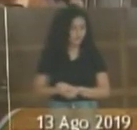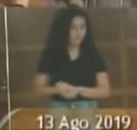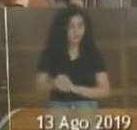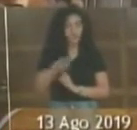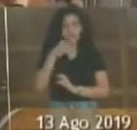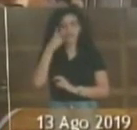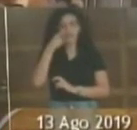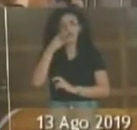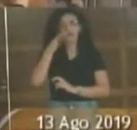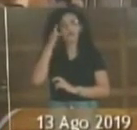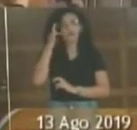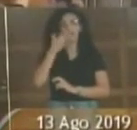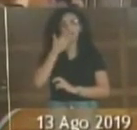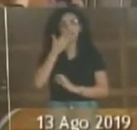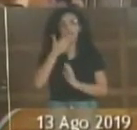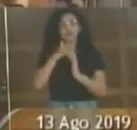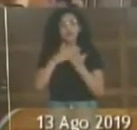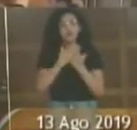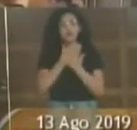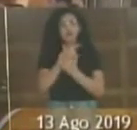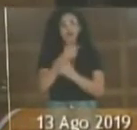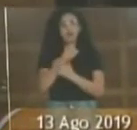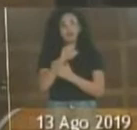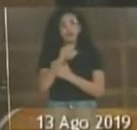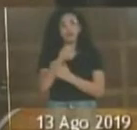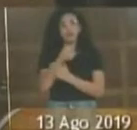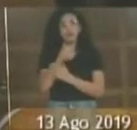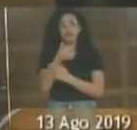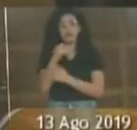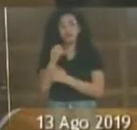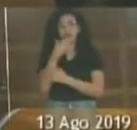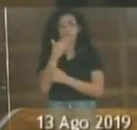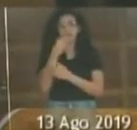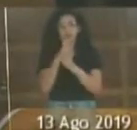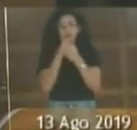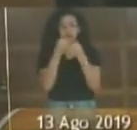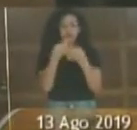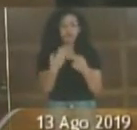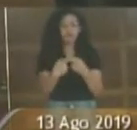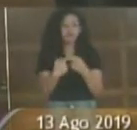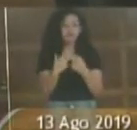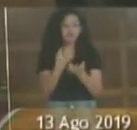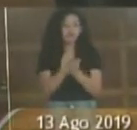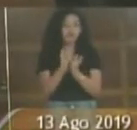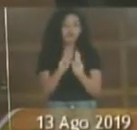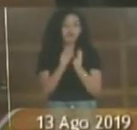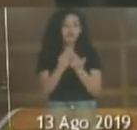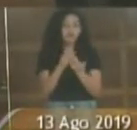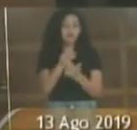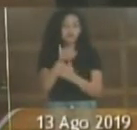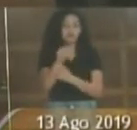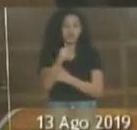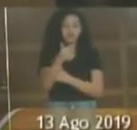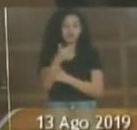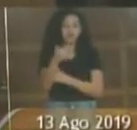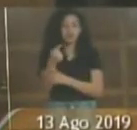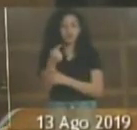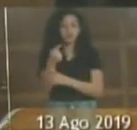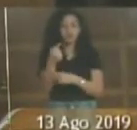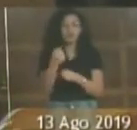Matéria do vereador Flavinho Araújo. Requerimento 269, solicitando a mesa certificado de sua ausência na sessão ordinária dia 27 de junho.